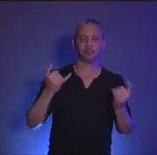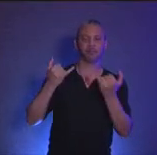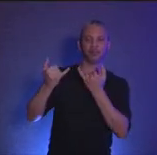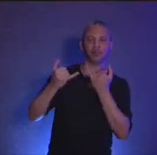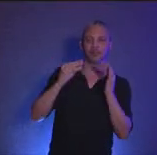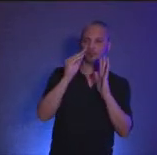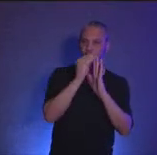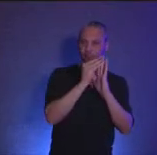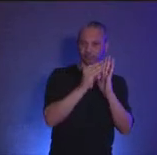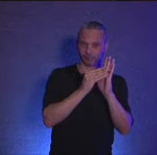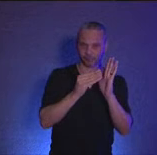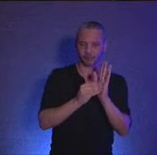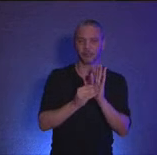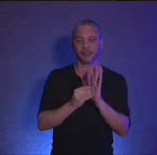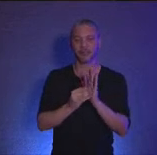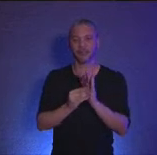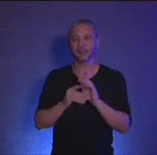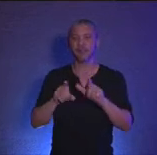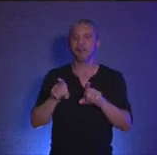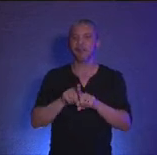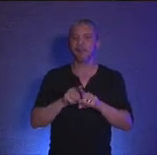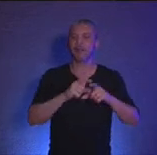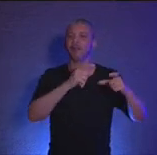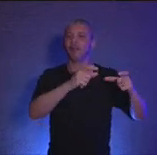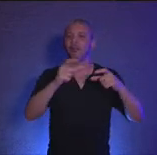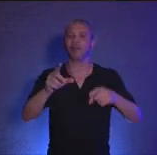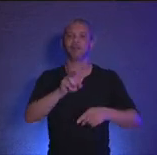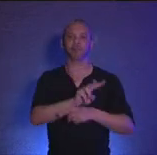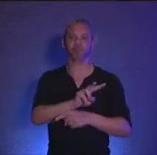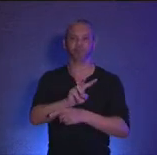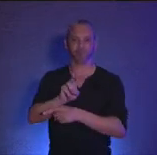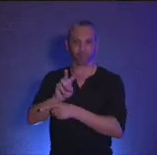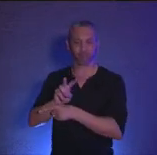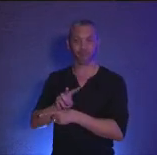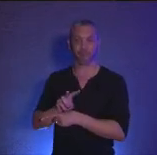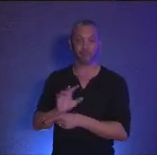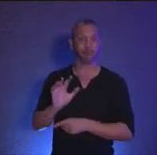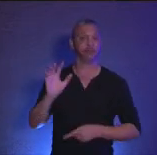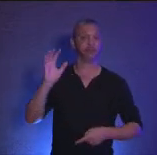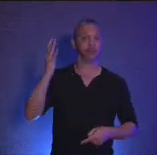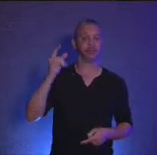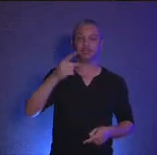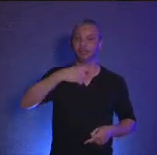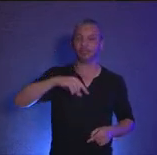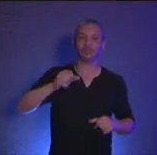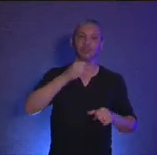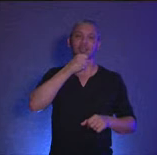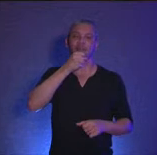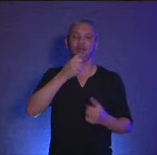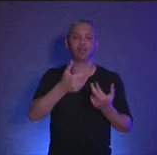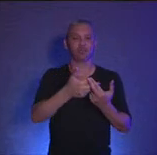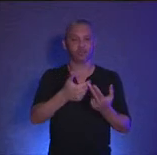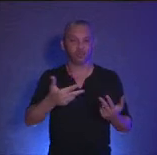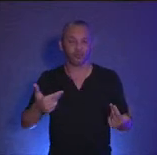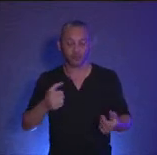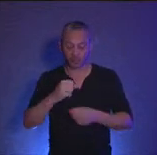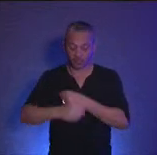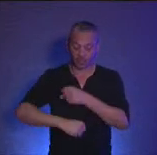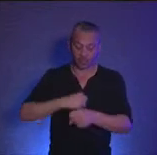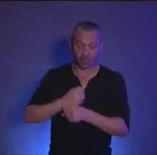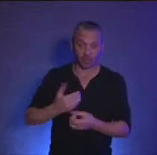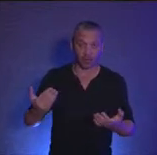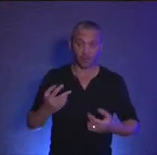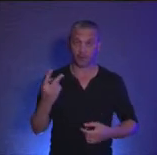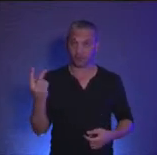solicitações existentes com as áreas protegidas. E aí, na época, também a gente fez uma série de reportagens. Nesse ano, a